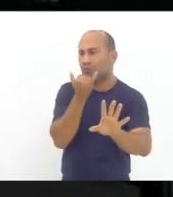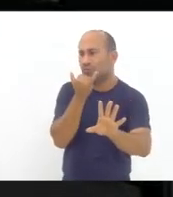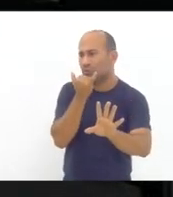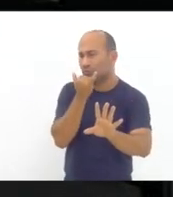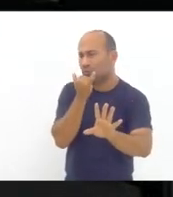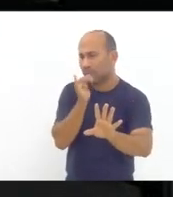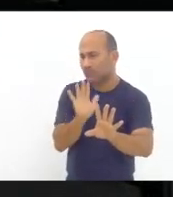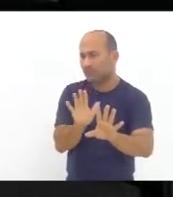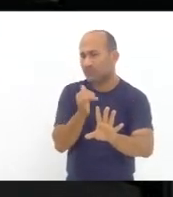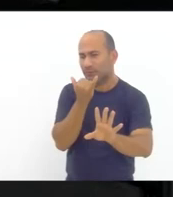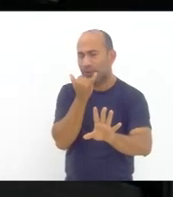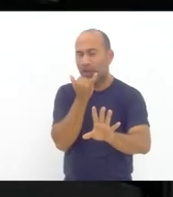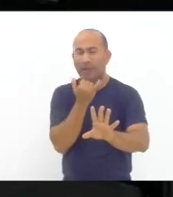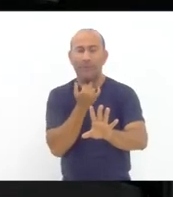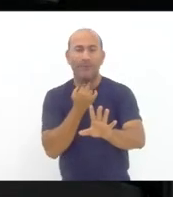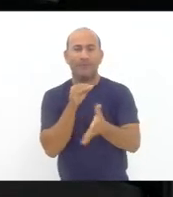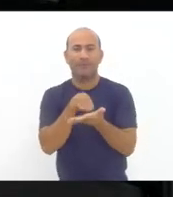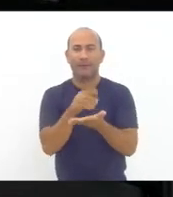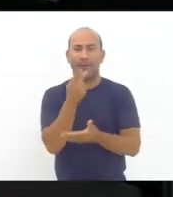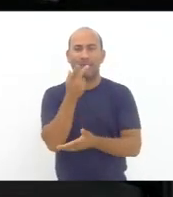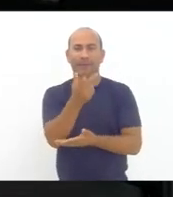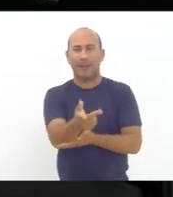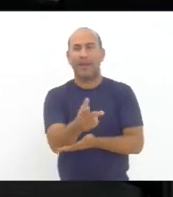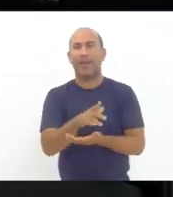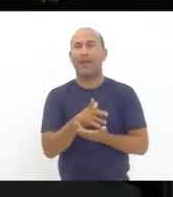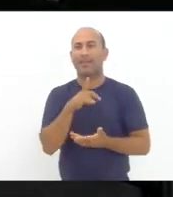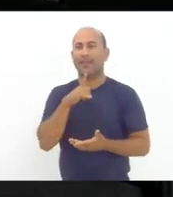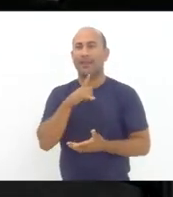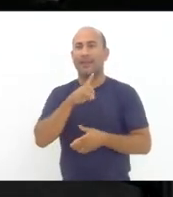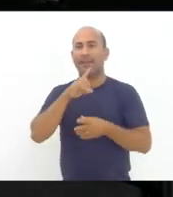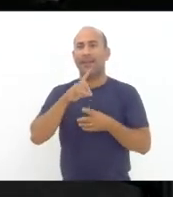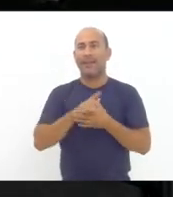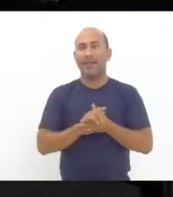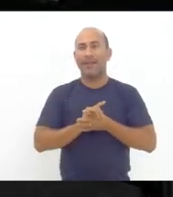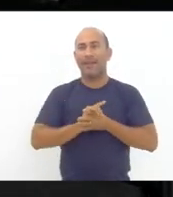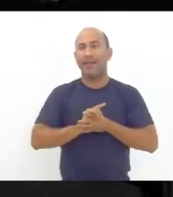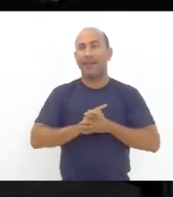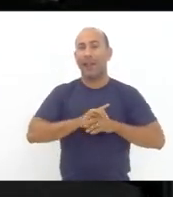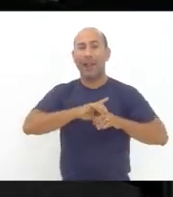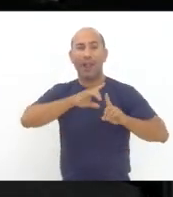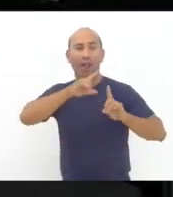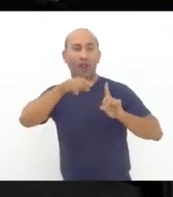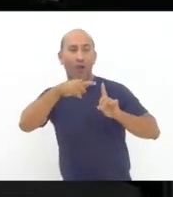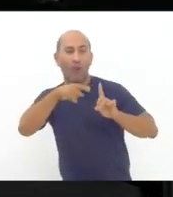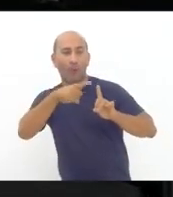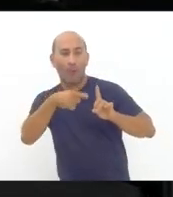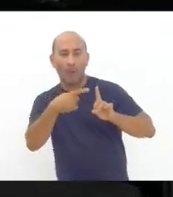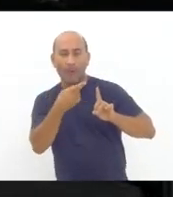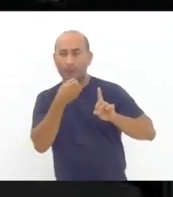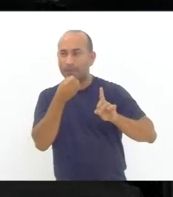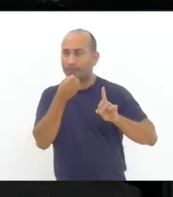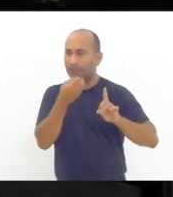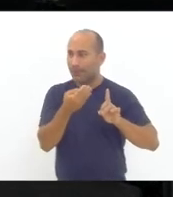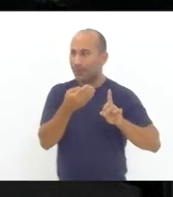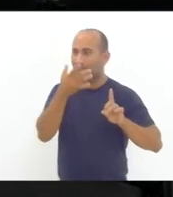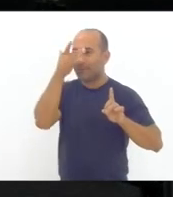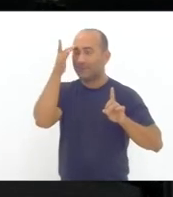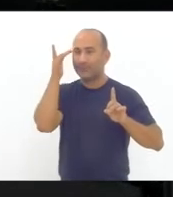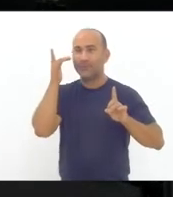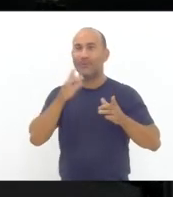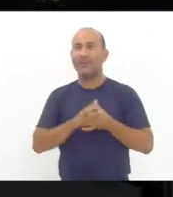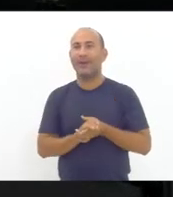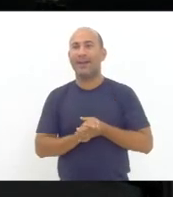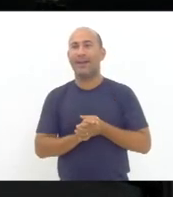desculpe mas eu não posso deixar Tenho um bando de loucos belezas né é o pessoal da do Grêmio